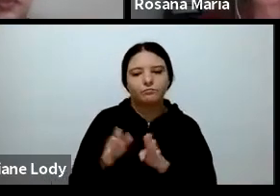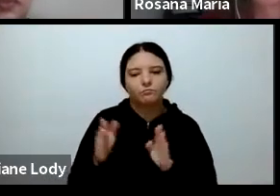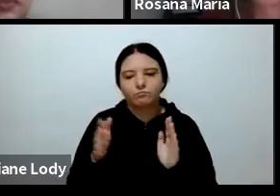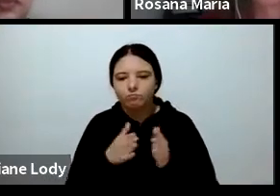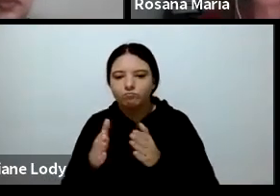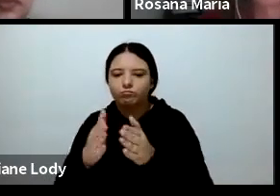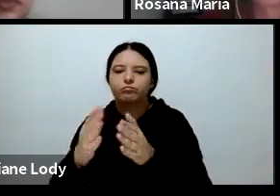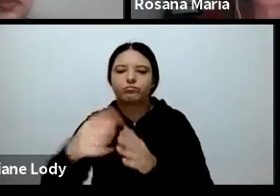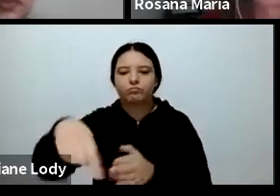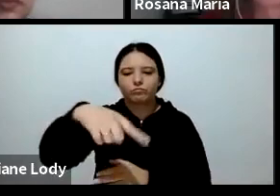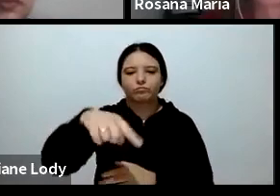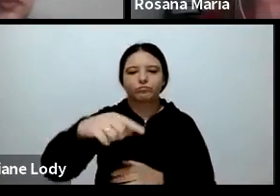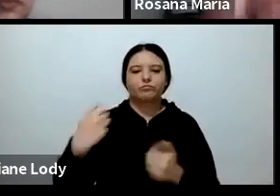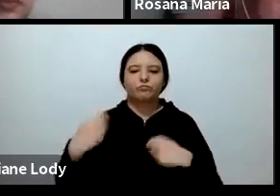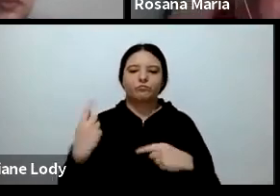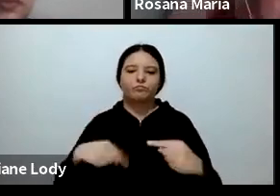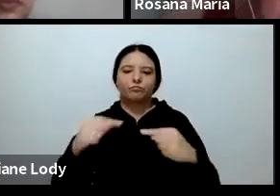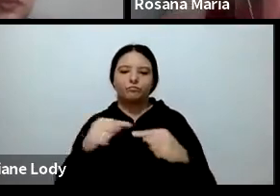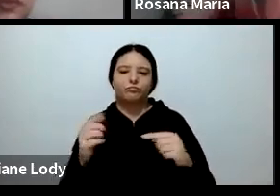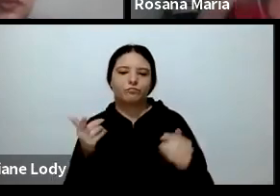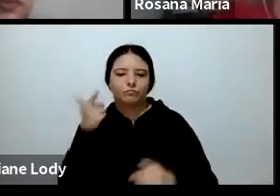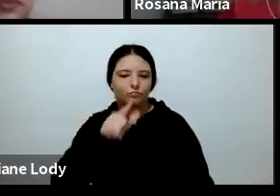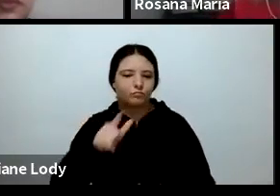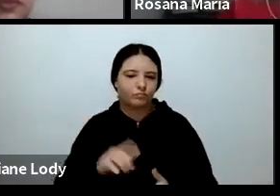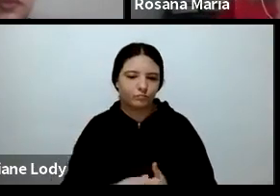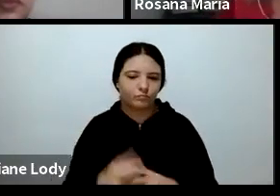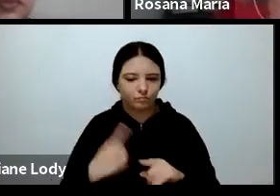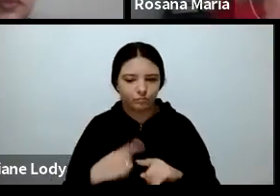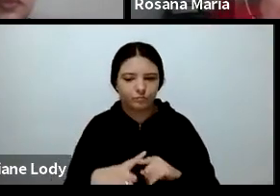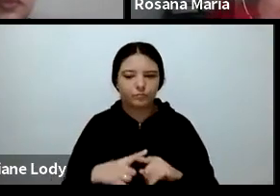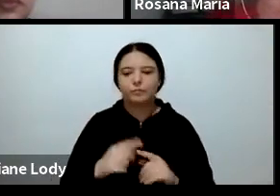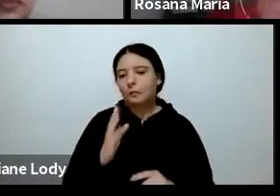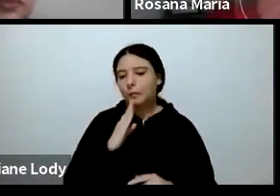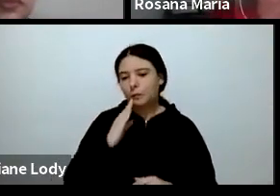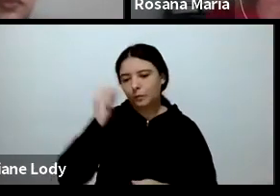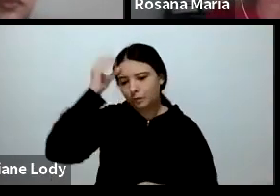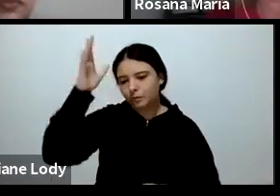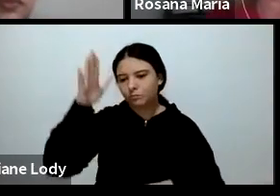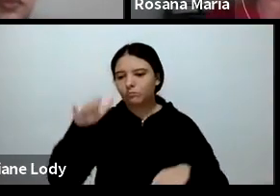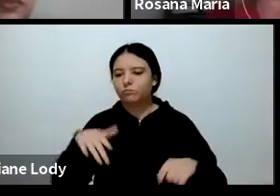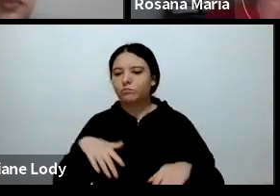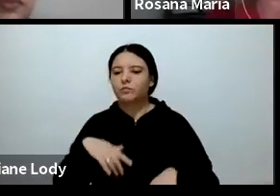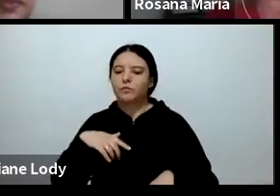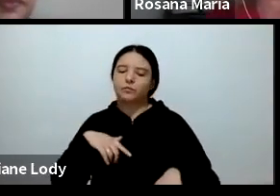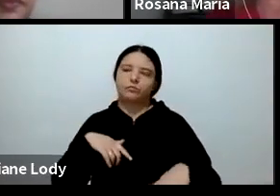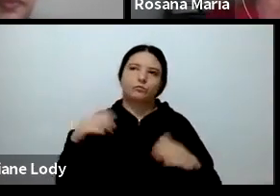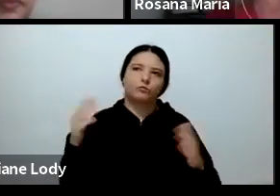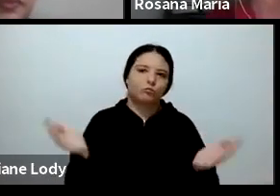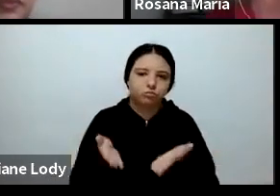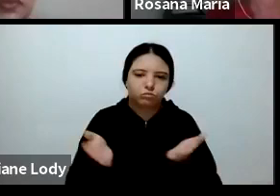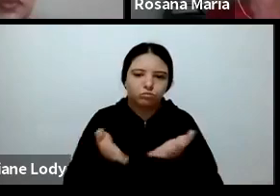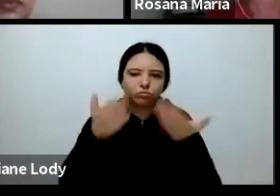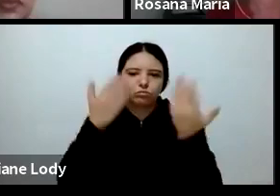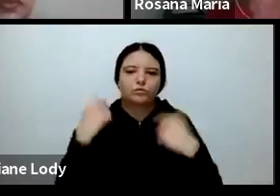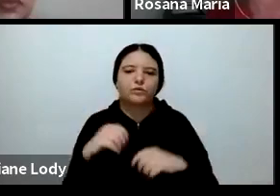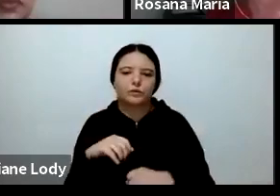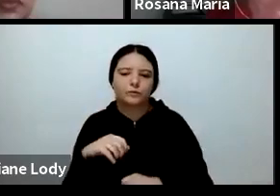ir, né? Porque a partir do momento, né, que a produção de conhecimento disciplinar ou